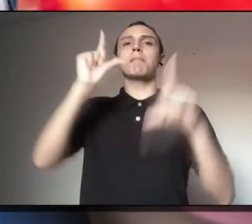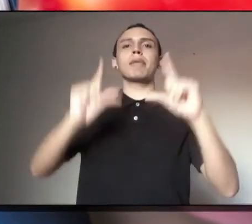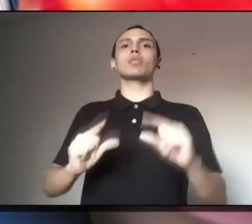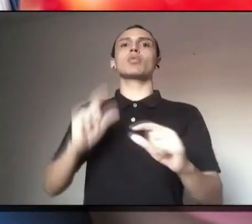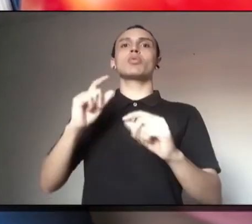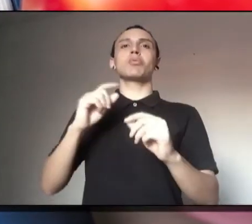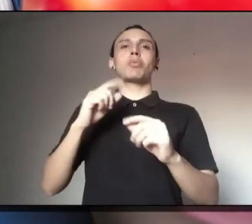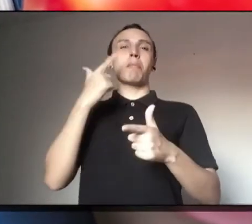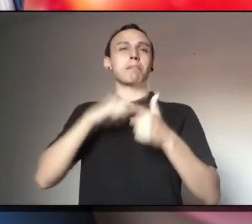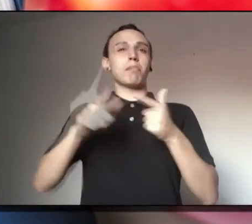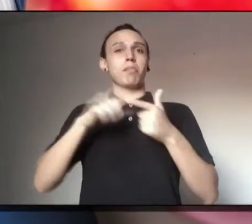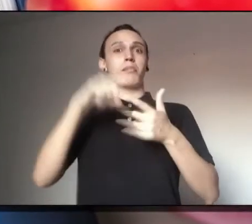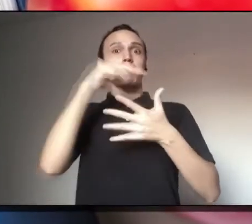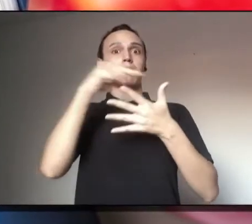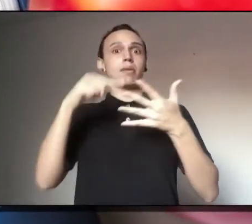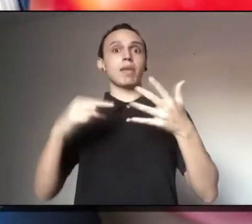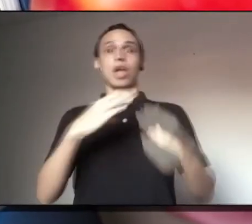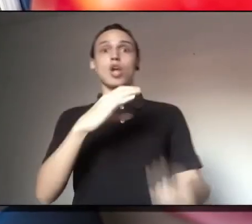alta.